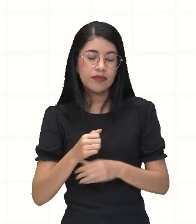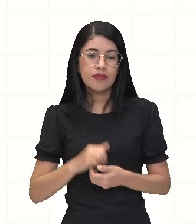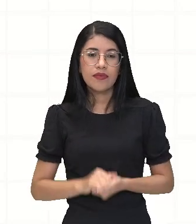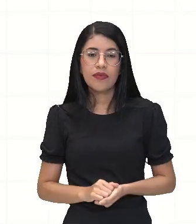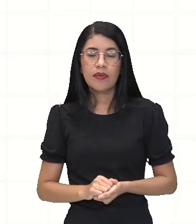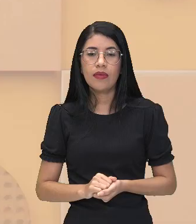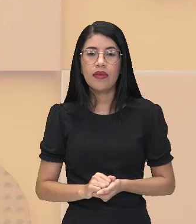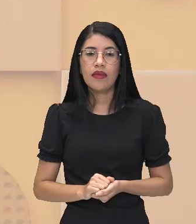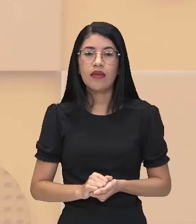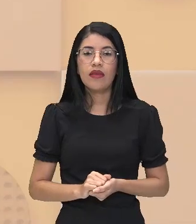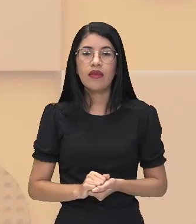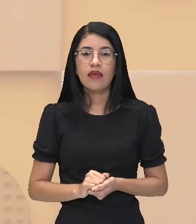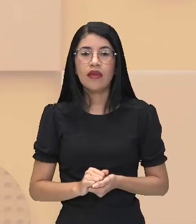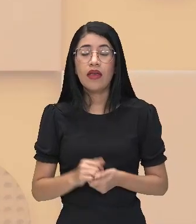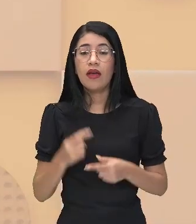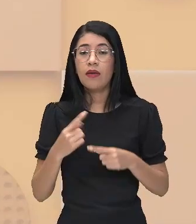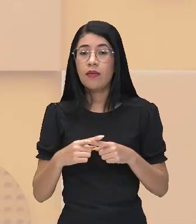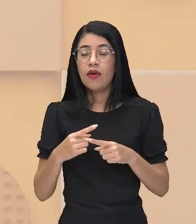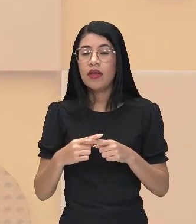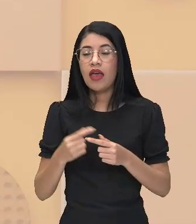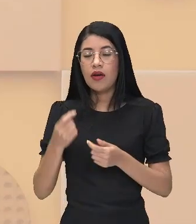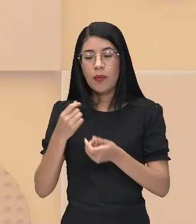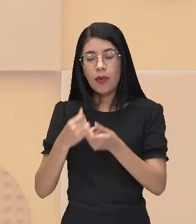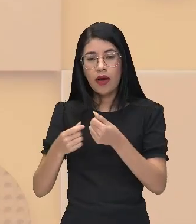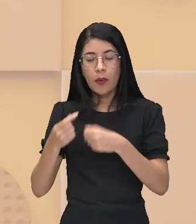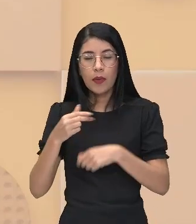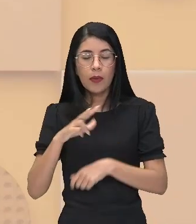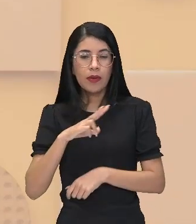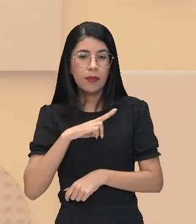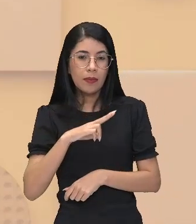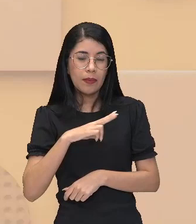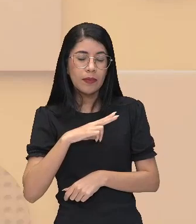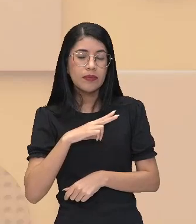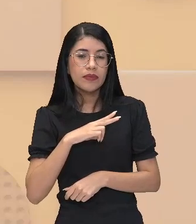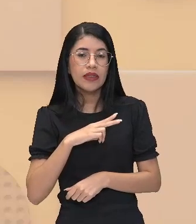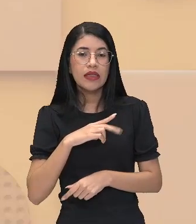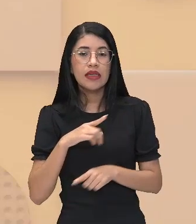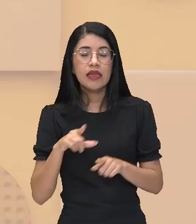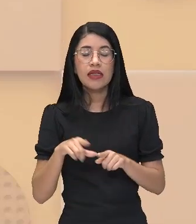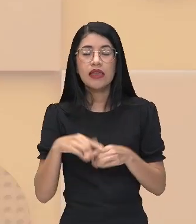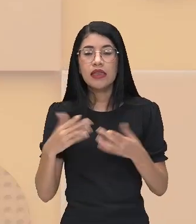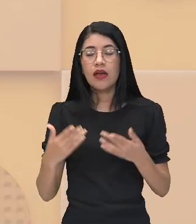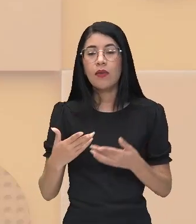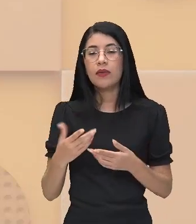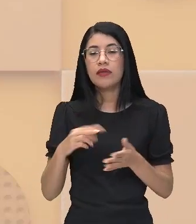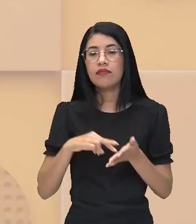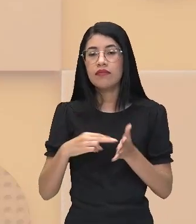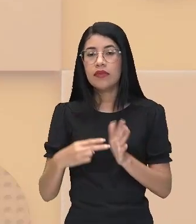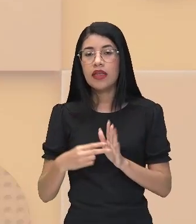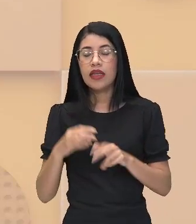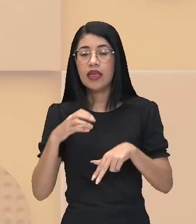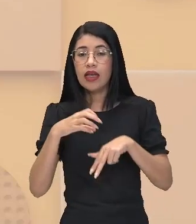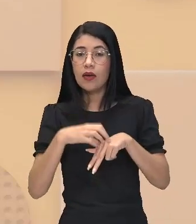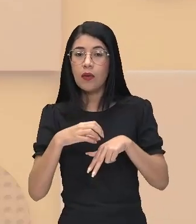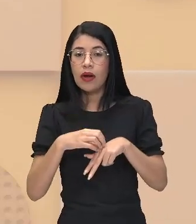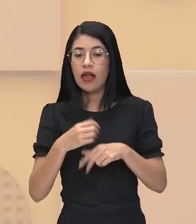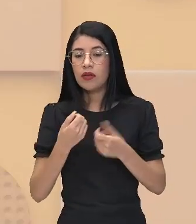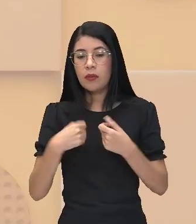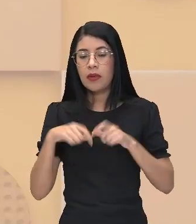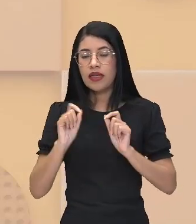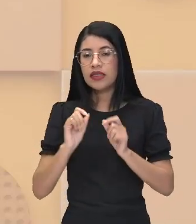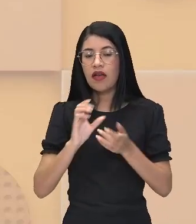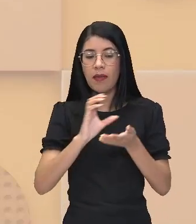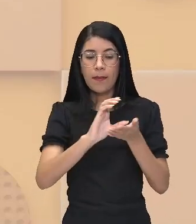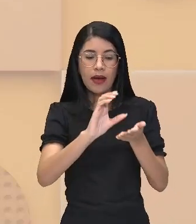um empreendimento, a maior parte deles particular, então vai eximir a coroa de demandar recursos do